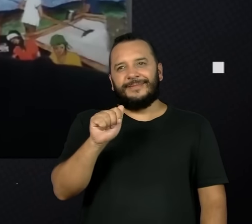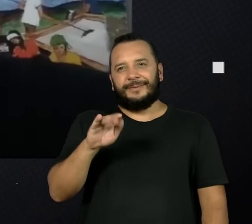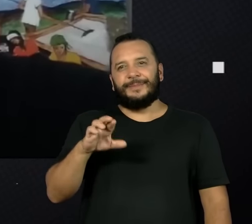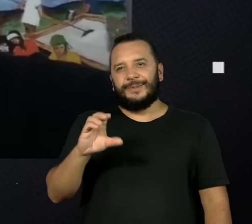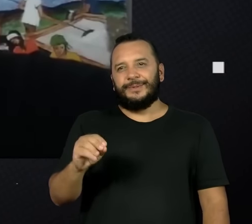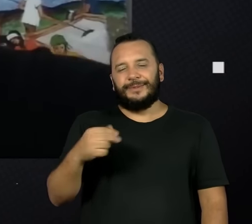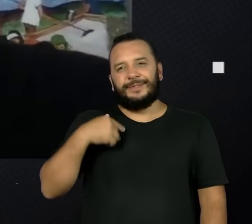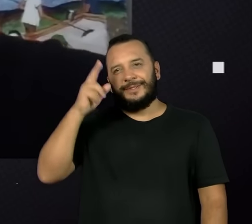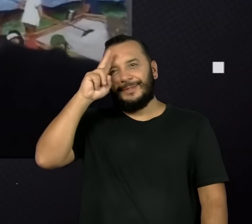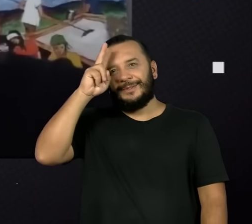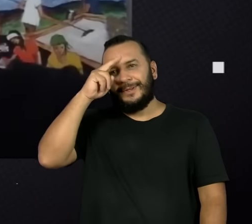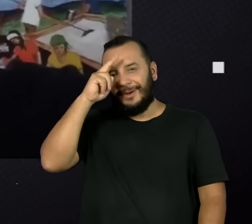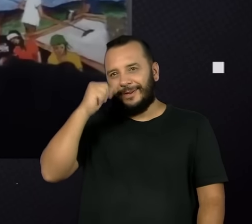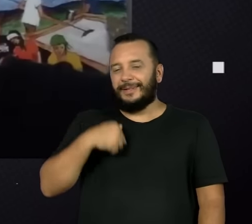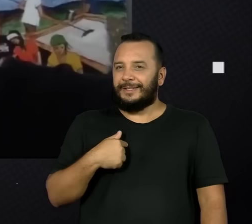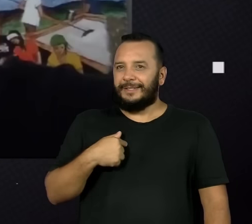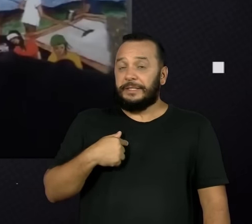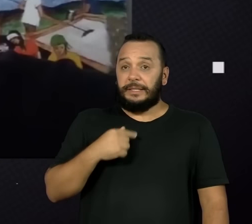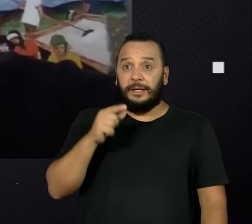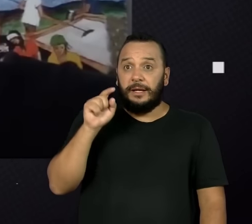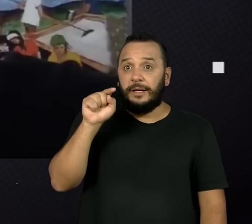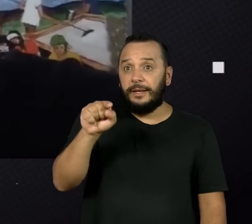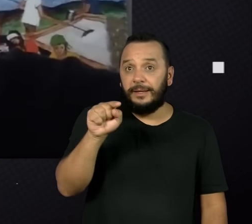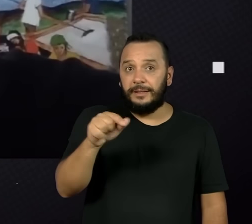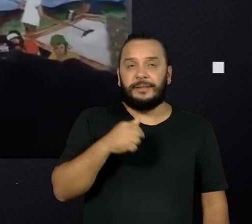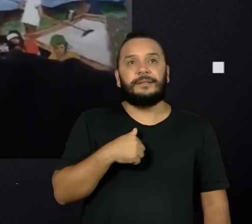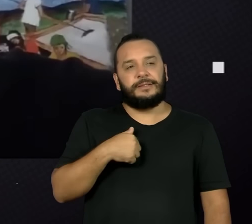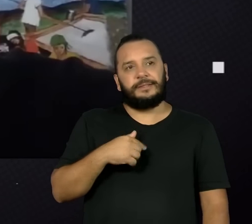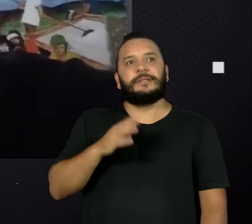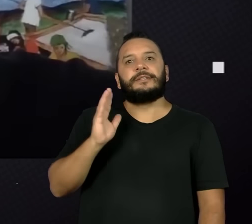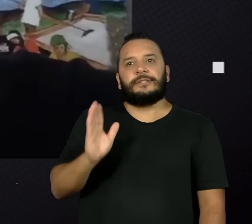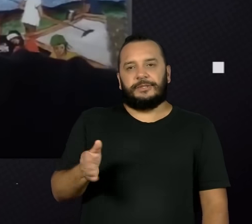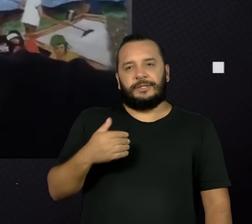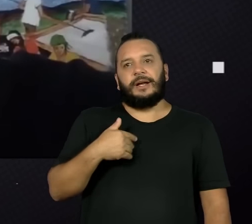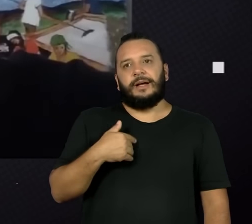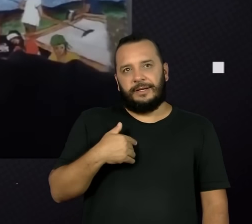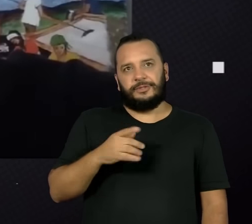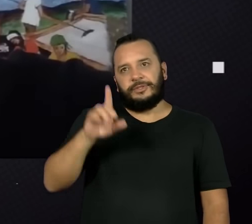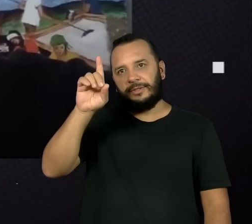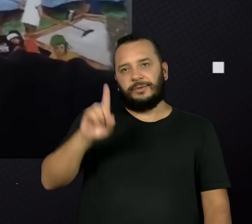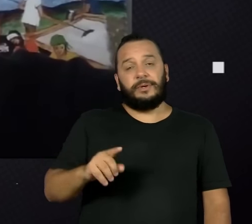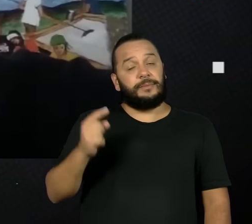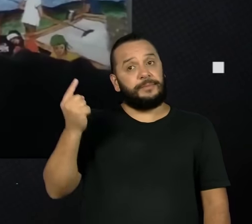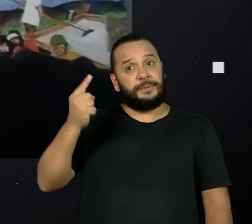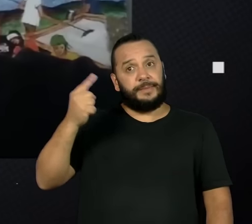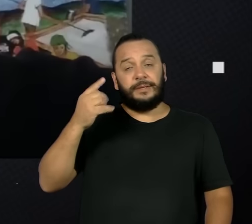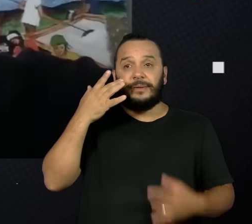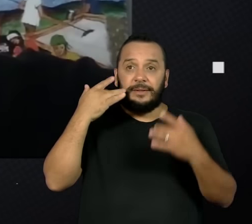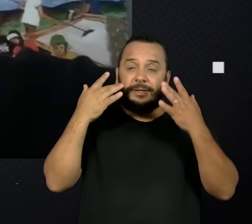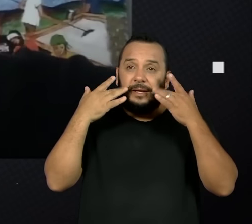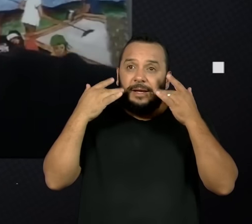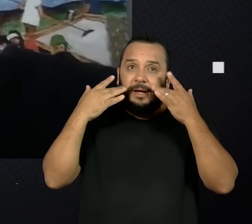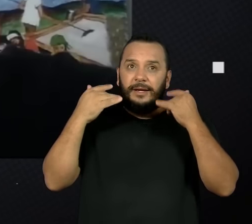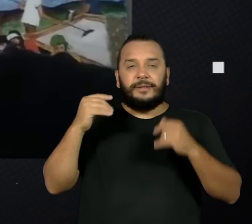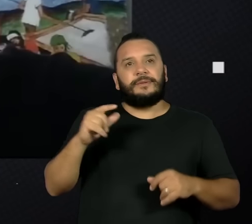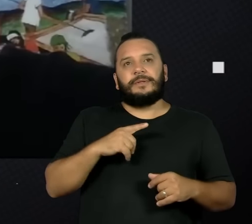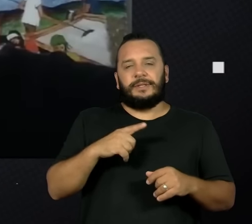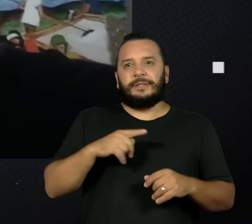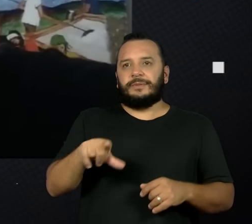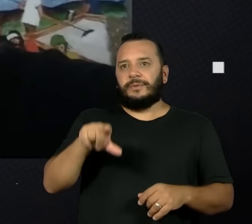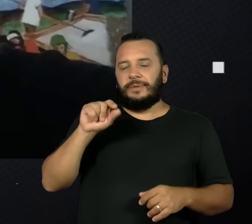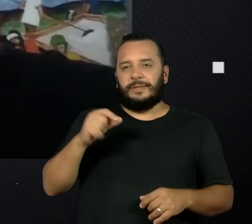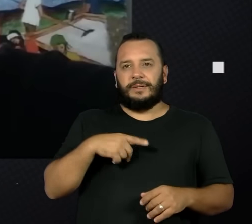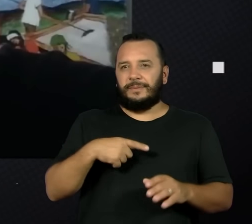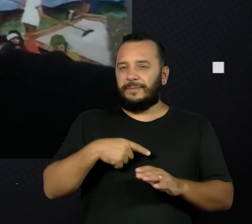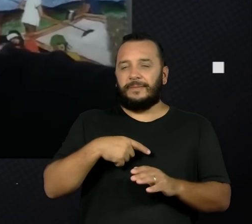nossa história começou quando ele resolveu dirigir o primeiro espetáculo em teatro escolheu um texto denso do com